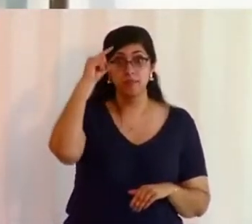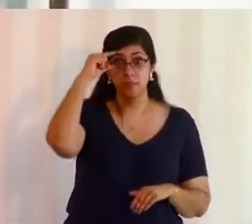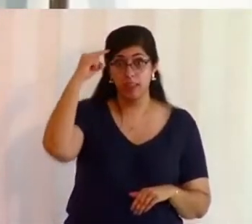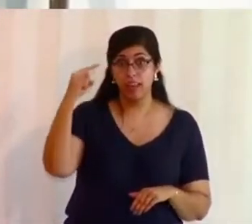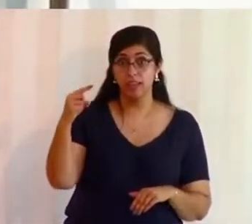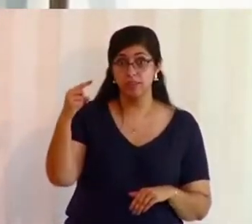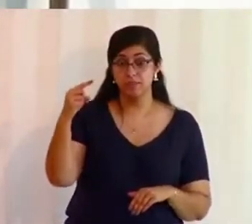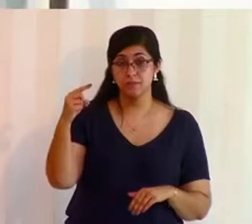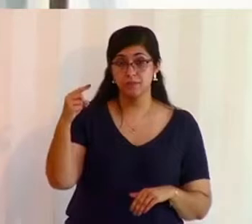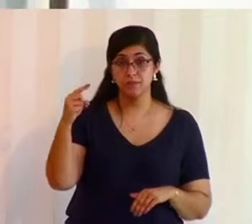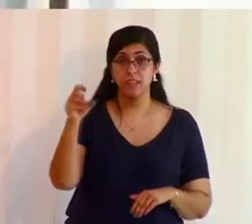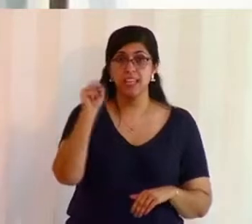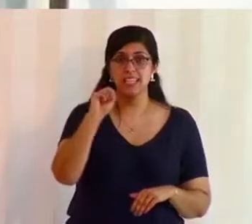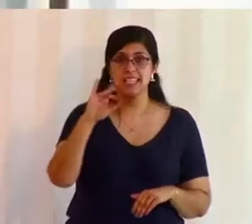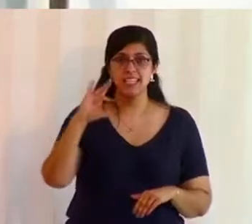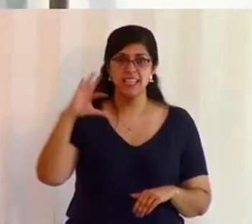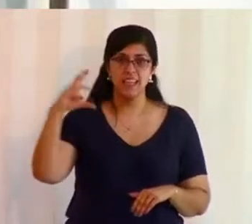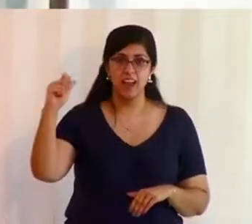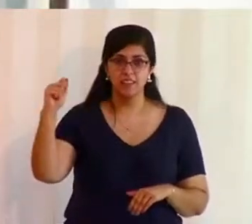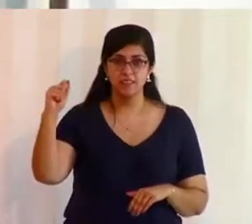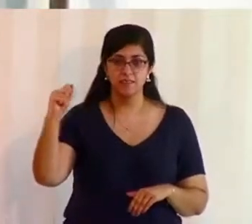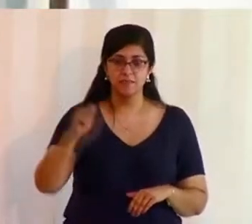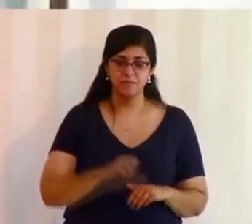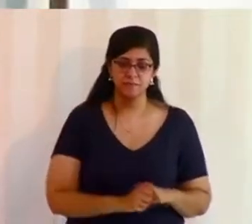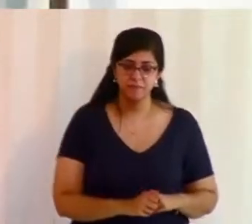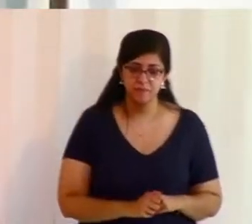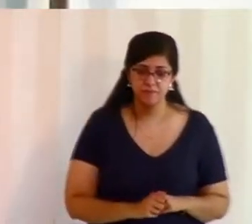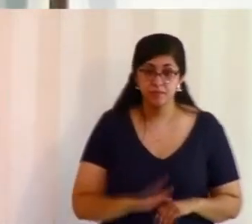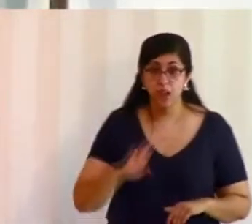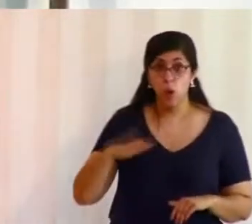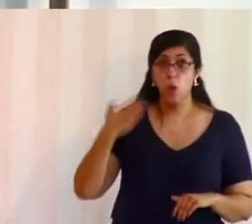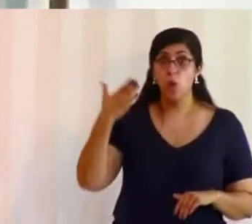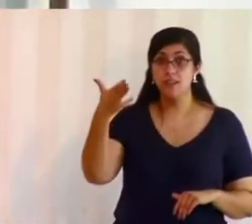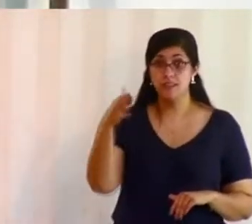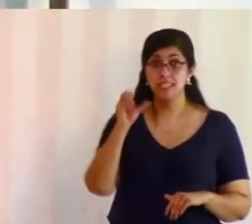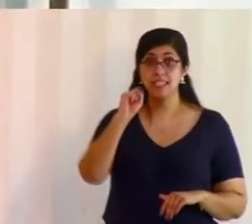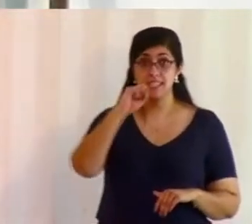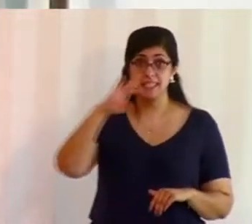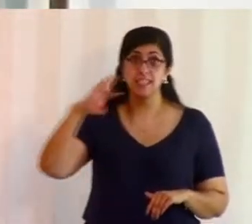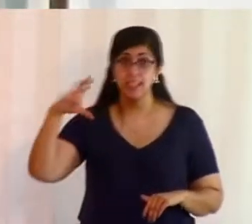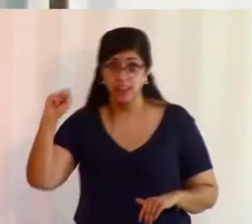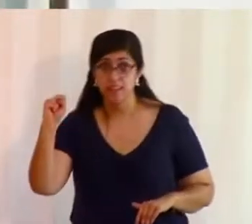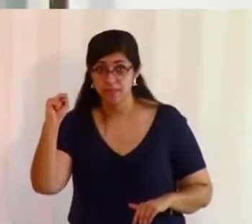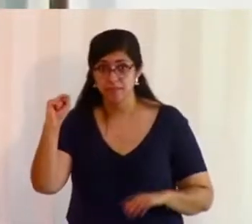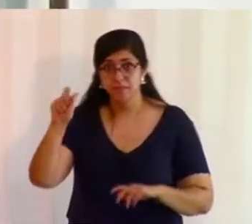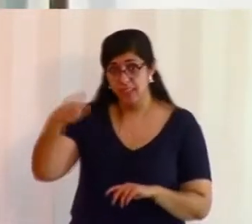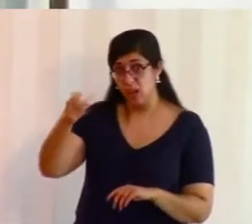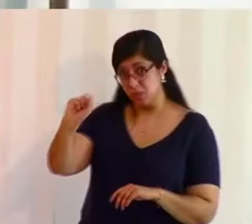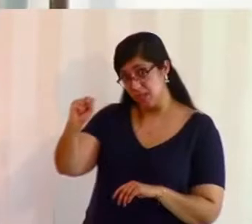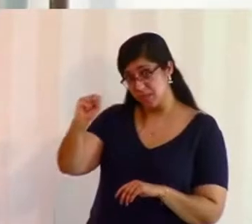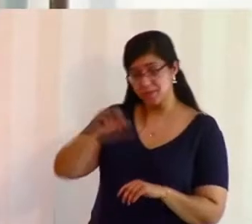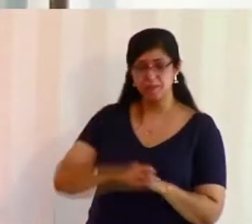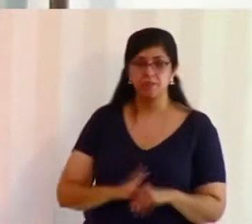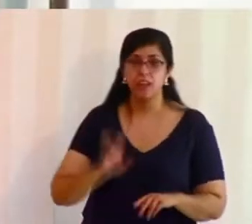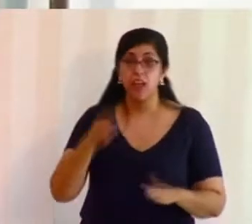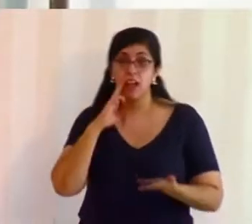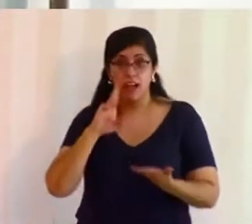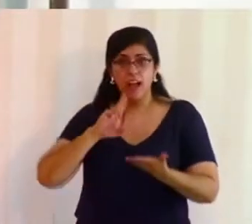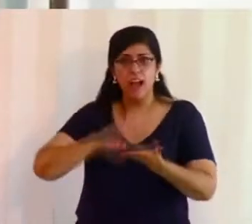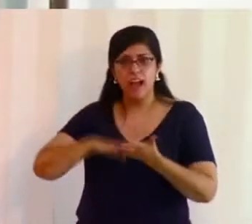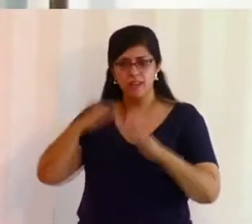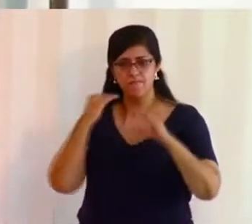dele é Silas. E o texto diz que quando Silas cumpre a sua tarefa de levar a carta, de levar